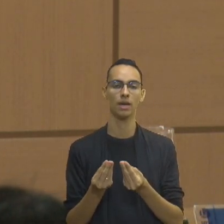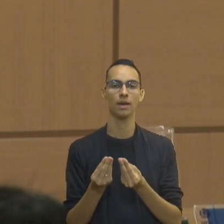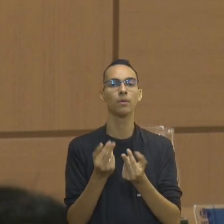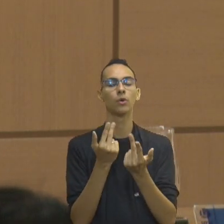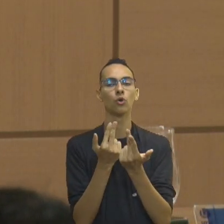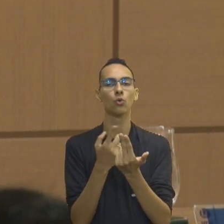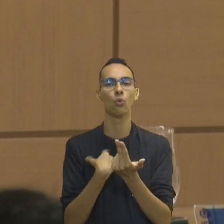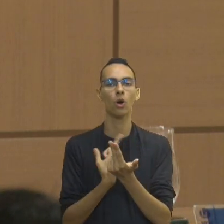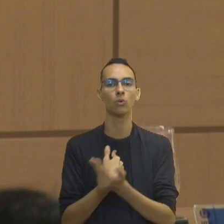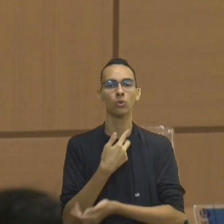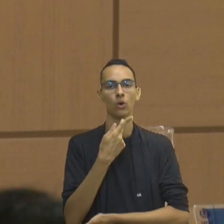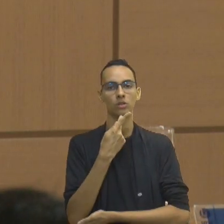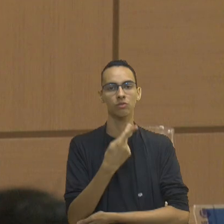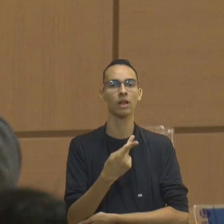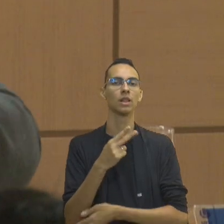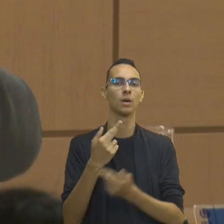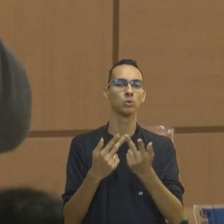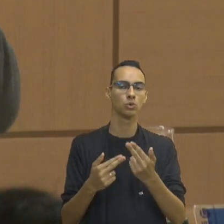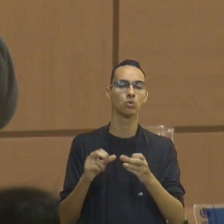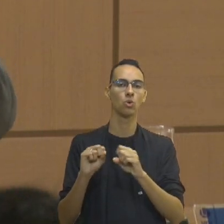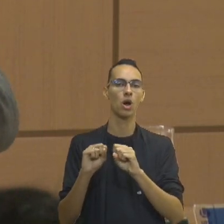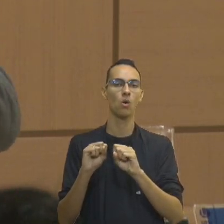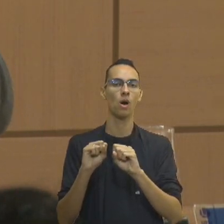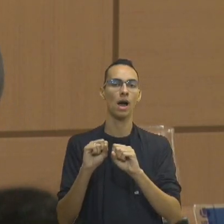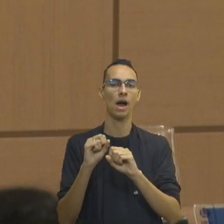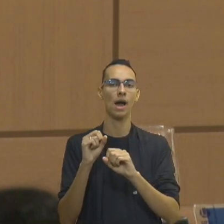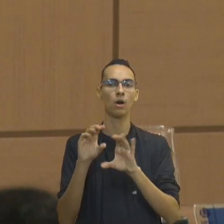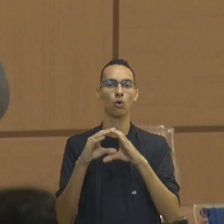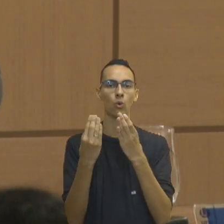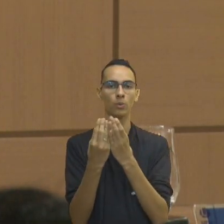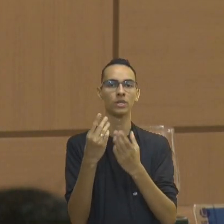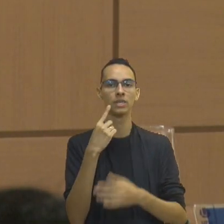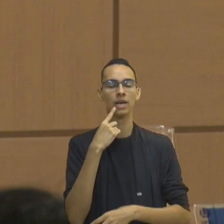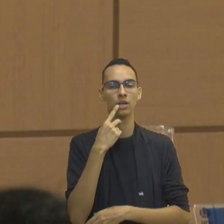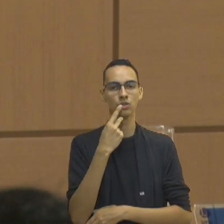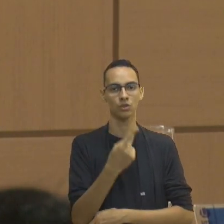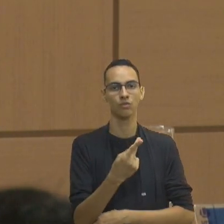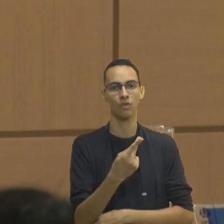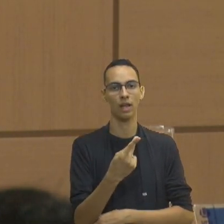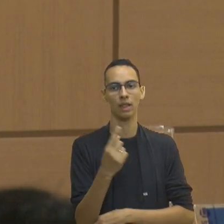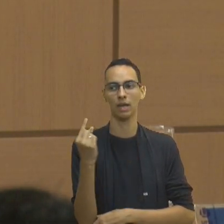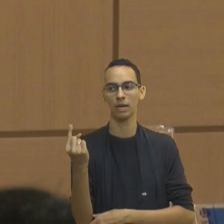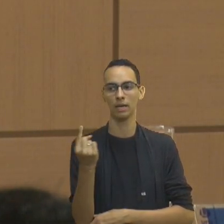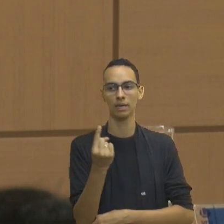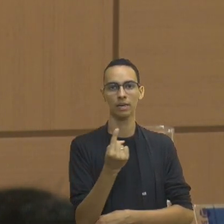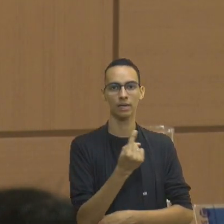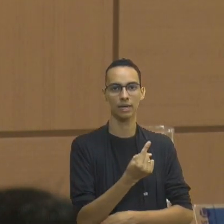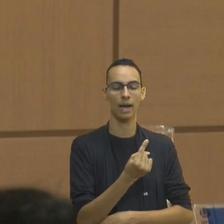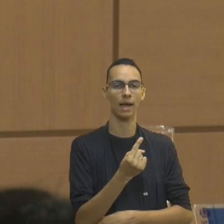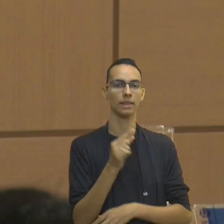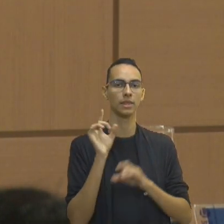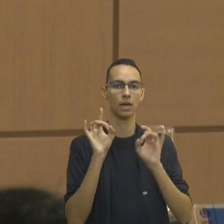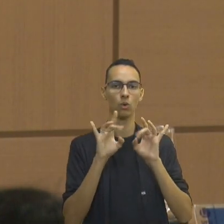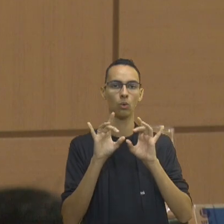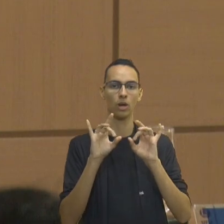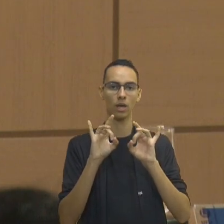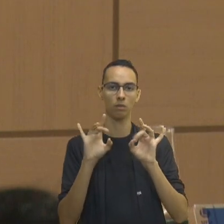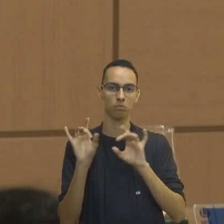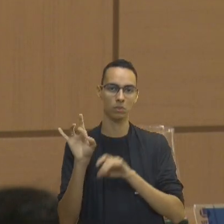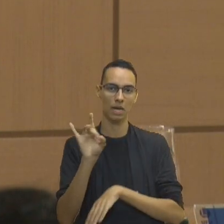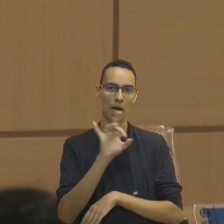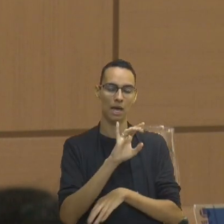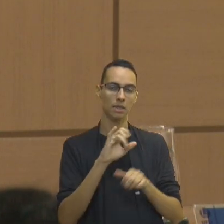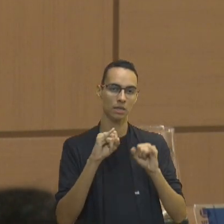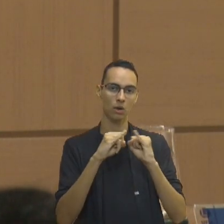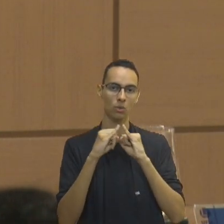a comunidade aponta, né? Onde cada unidade tem que batalhar pelo seu provimento. Então, a gente precisa ter um modelo institucional e é isso que a gente